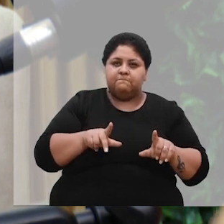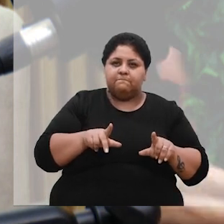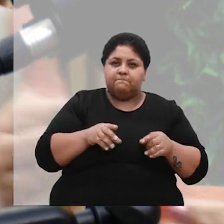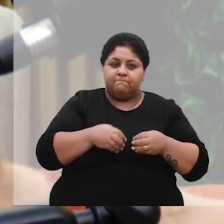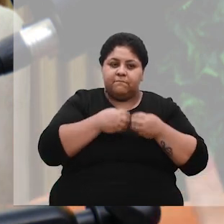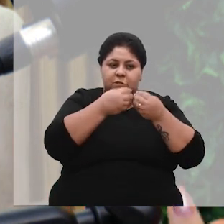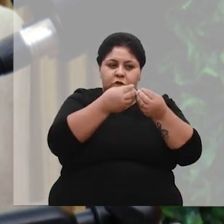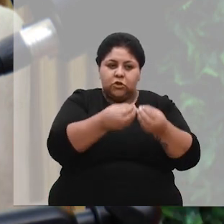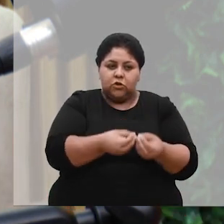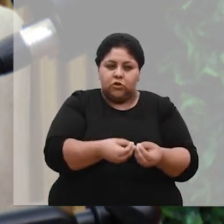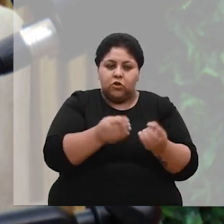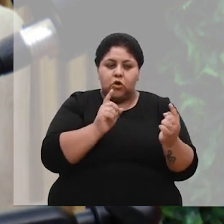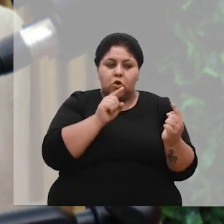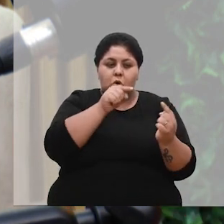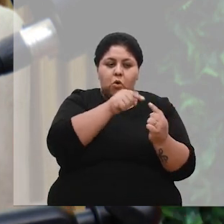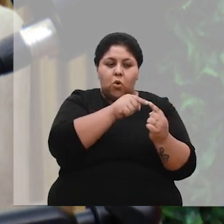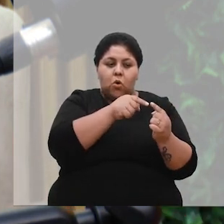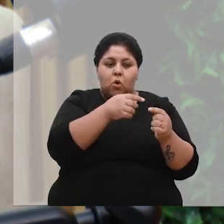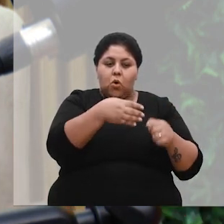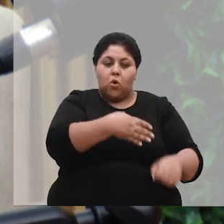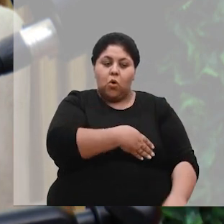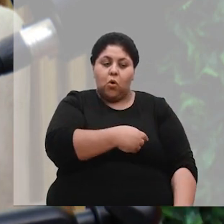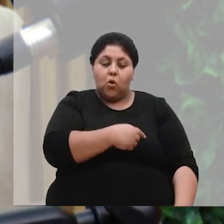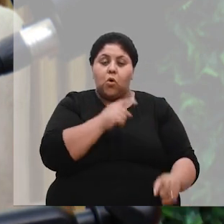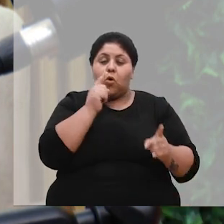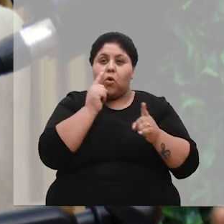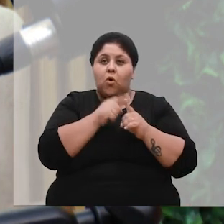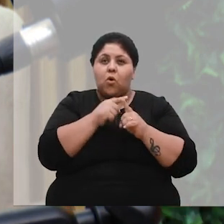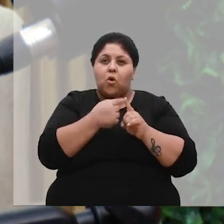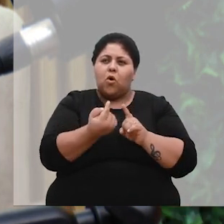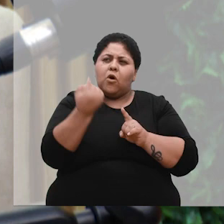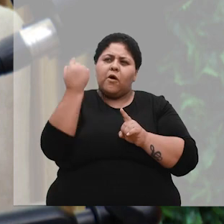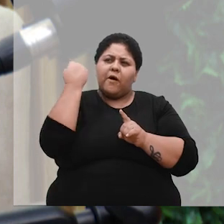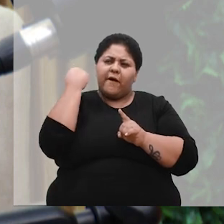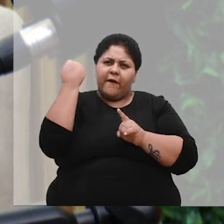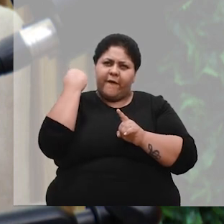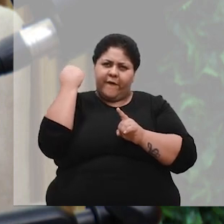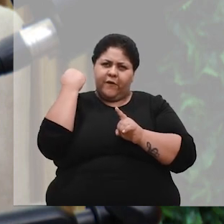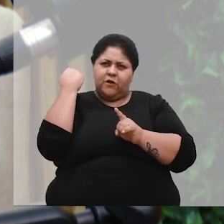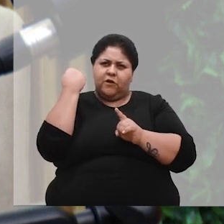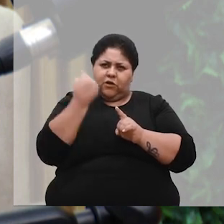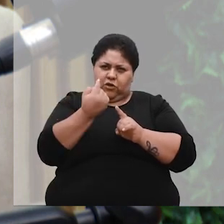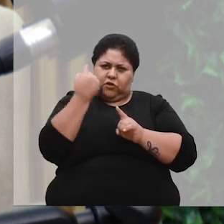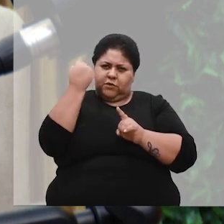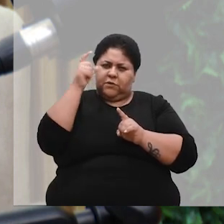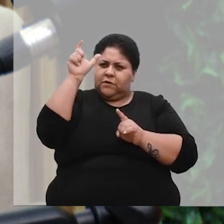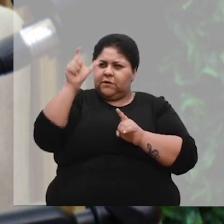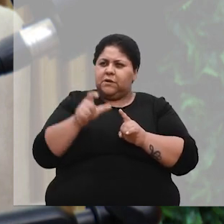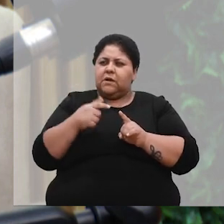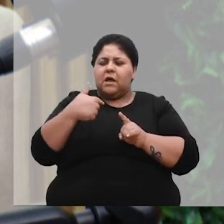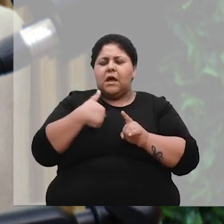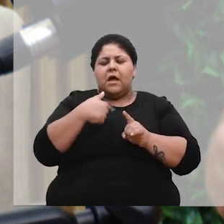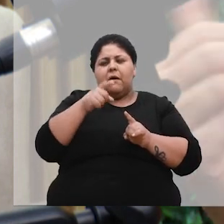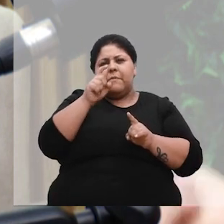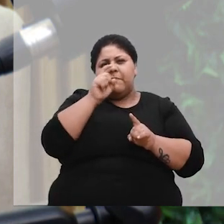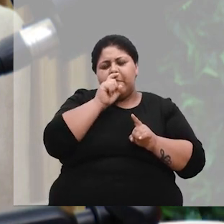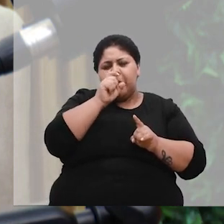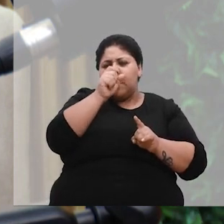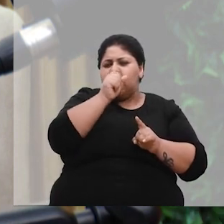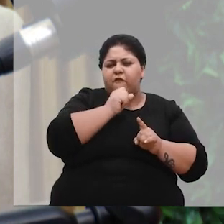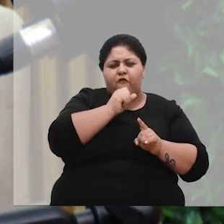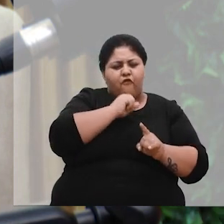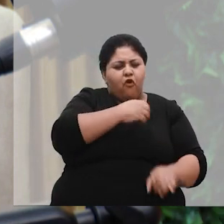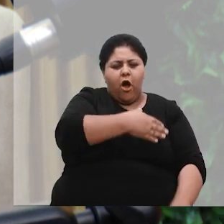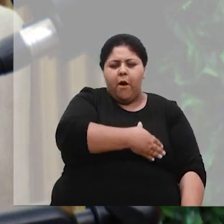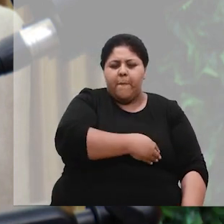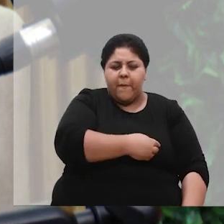diferente, levar a outra visão dessa amamentação, porque vem lá dos nossos antepassados, né? A minha mãe me